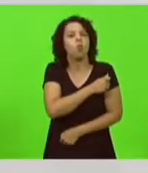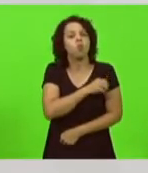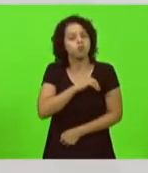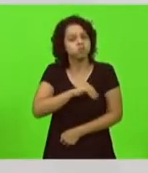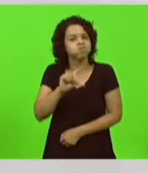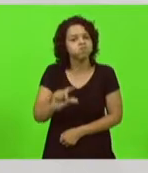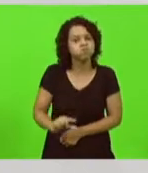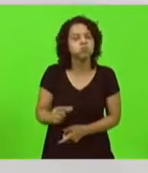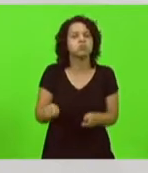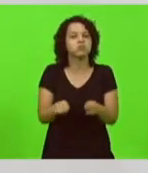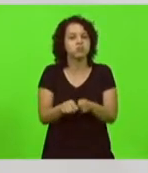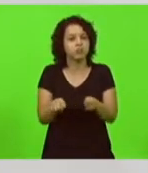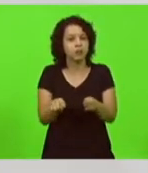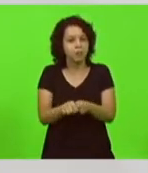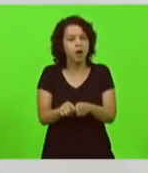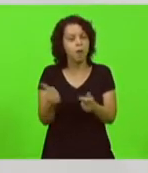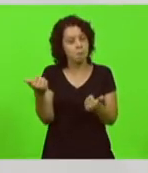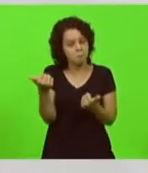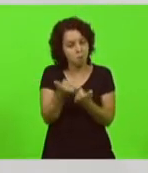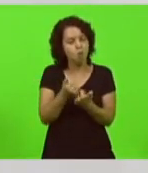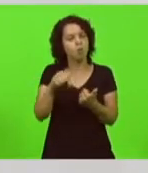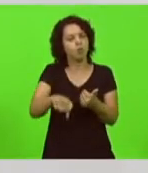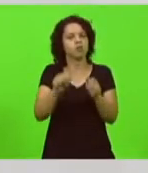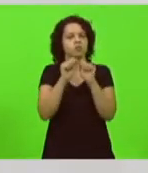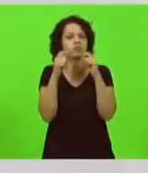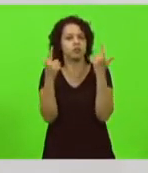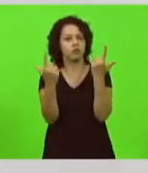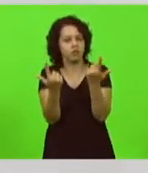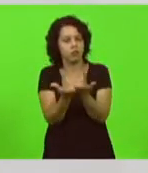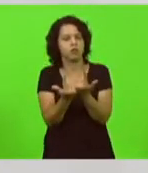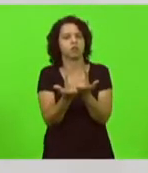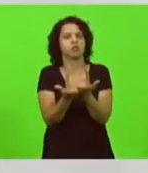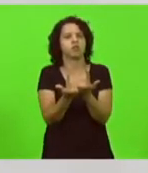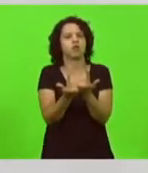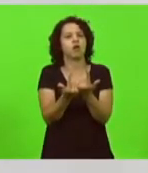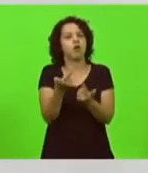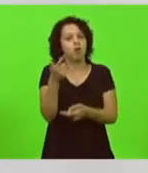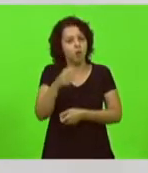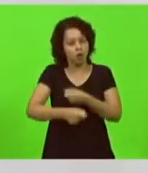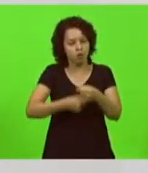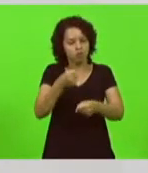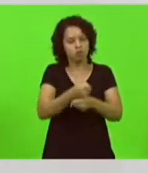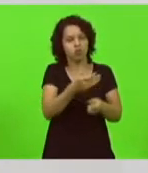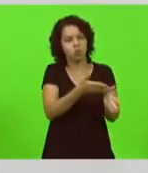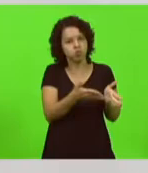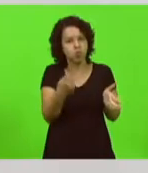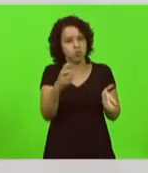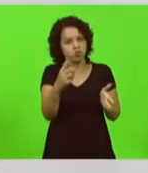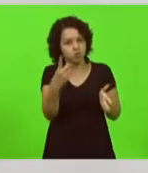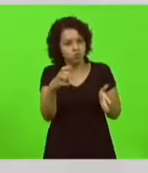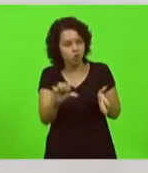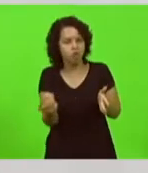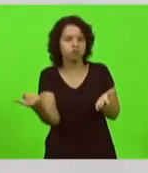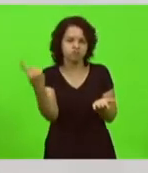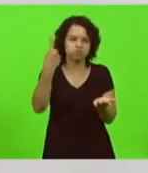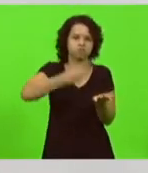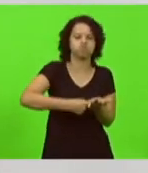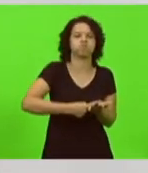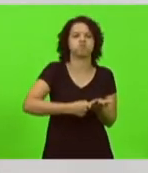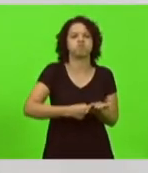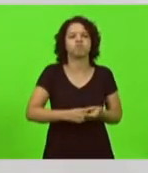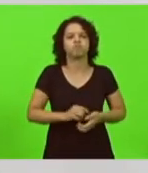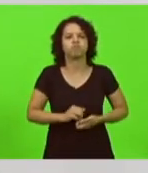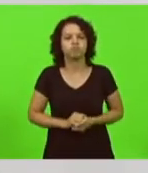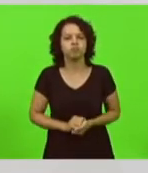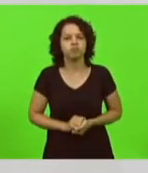em consonância com os cumprimentos que assumimos ainda em 2019. Estas últimas iniciativas se